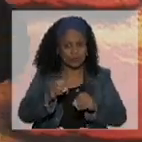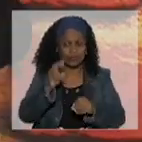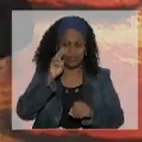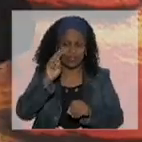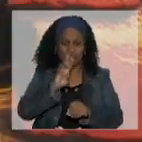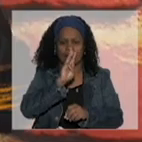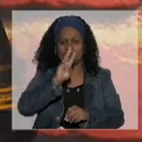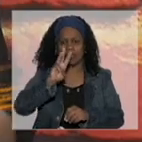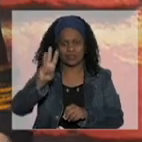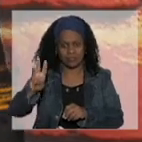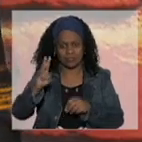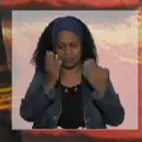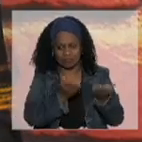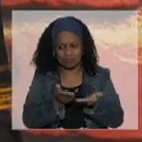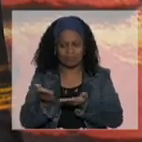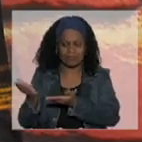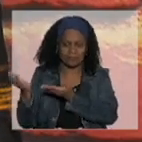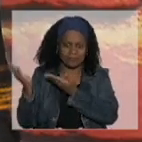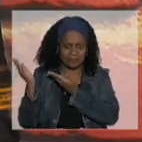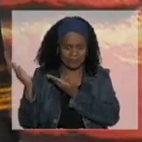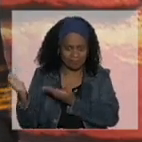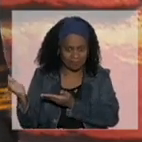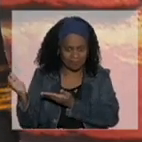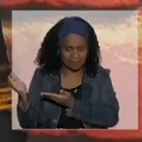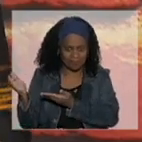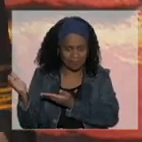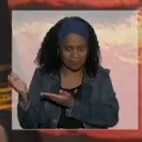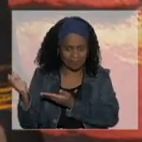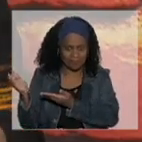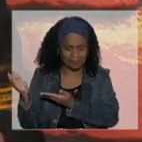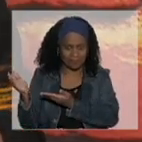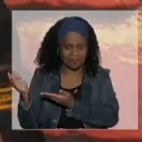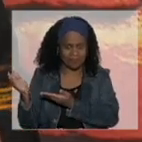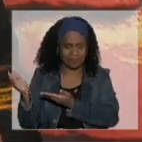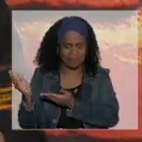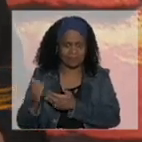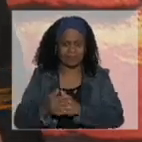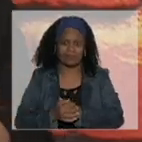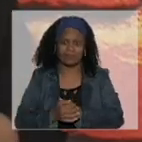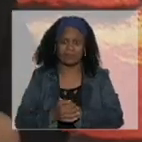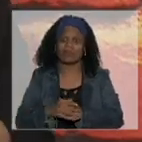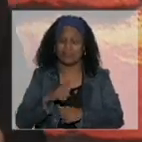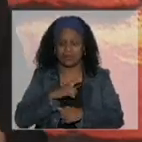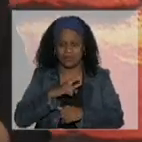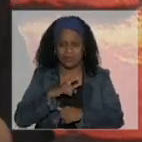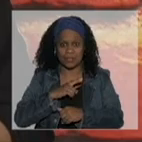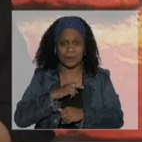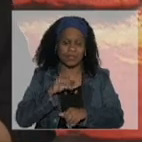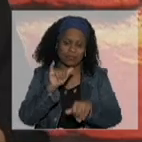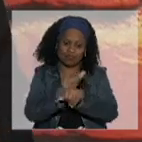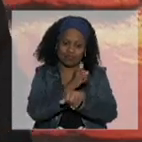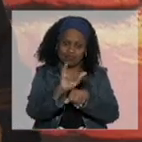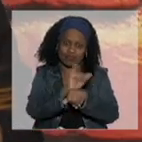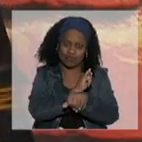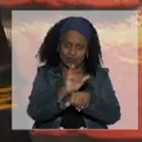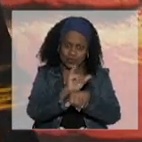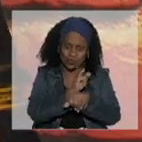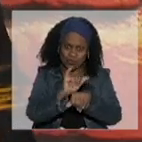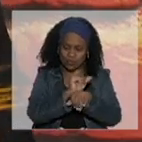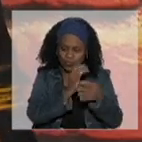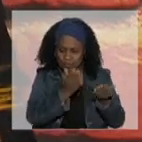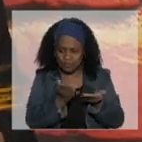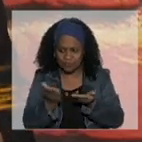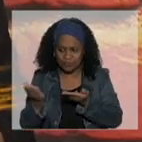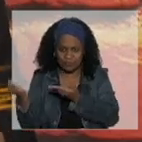acessando o nosso site www.allegro.pl j.de gov.br a gente também está lá no youtube é só